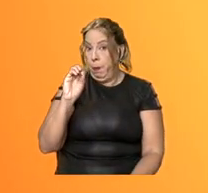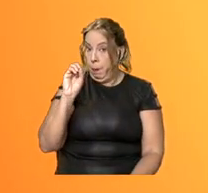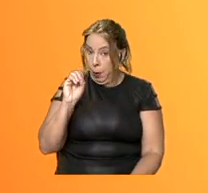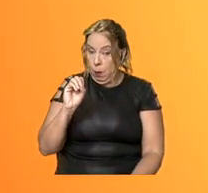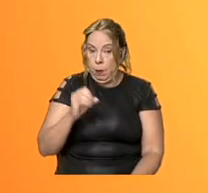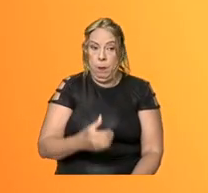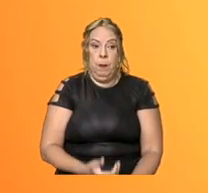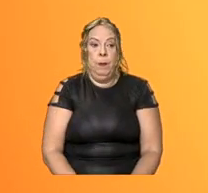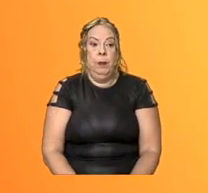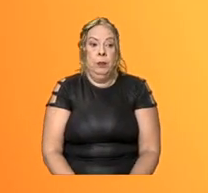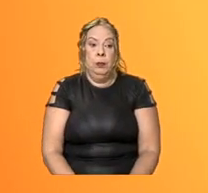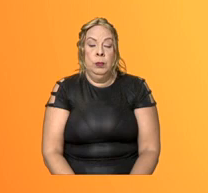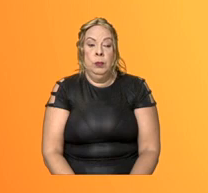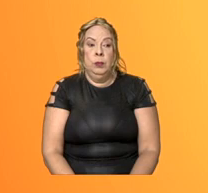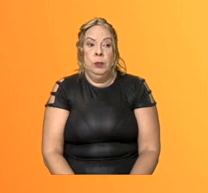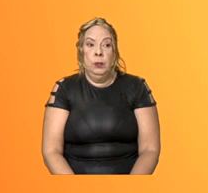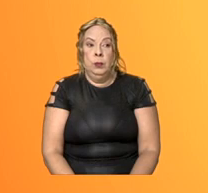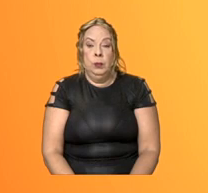prêmio.